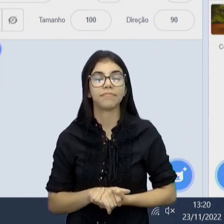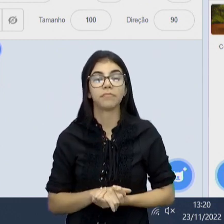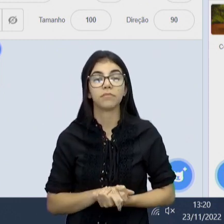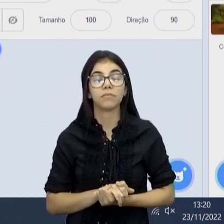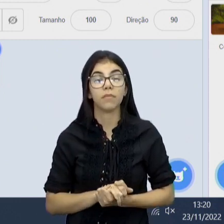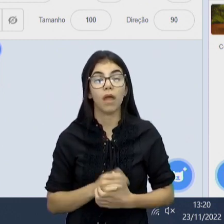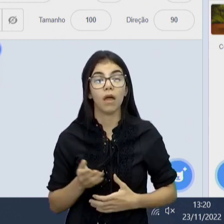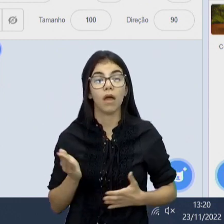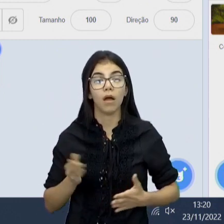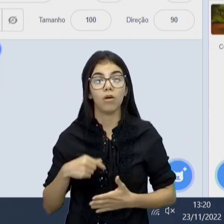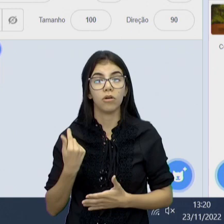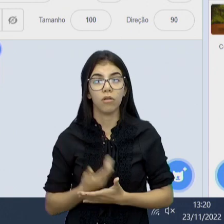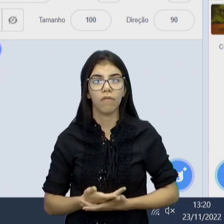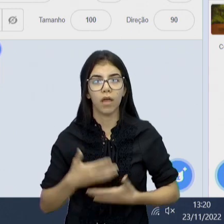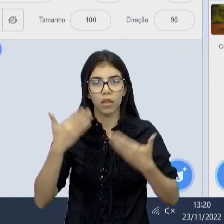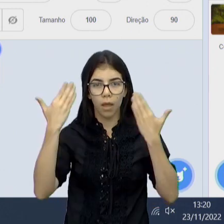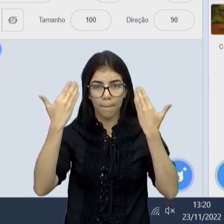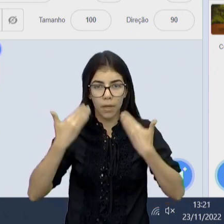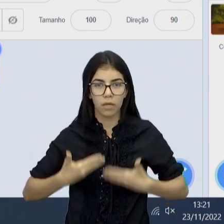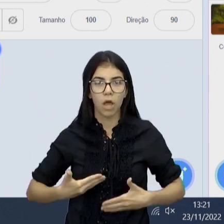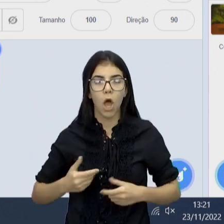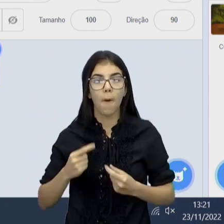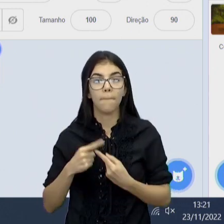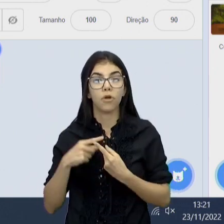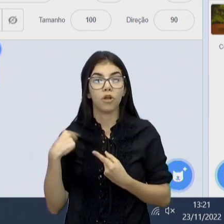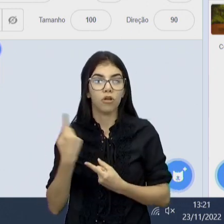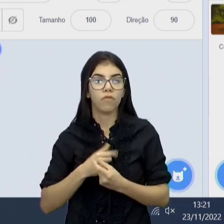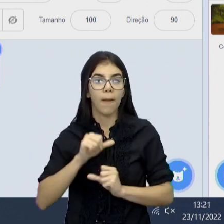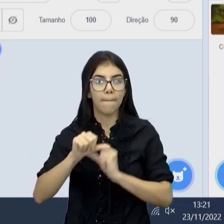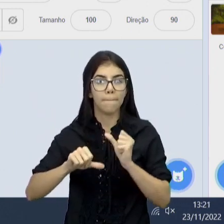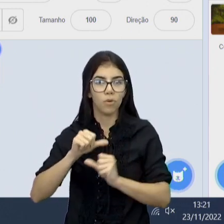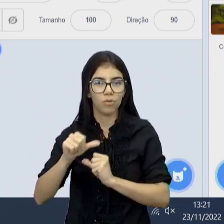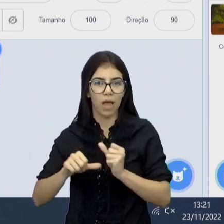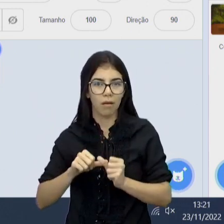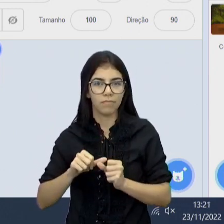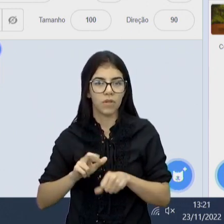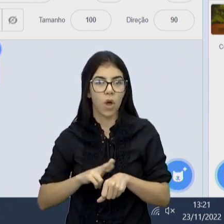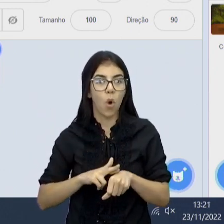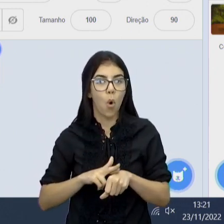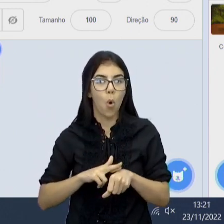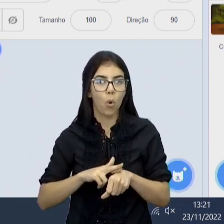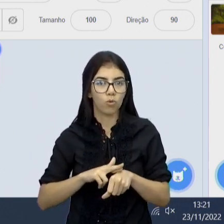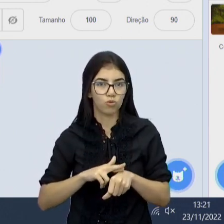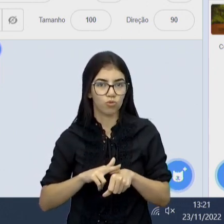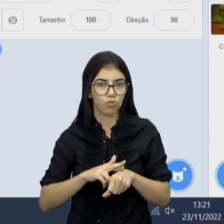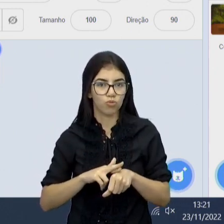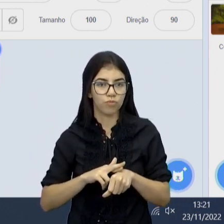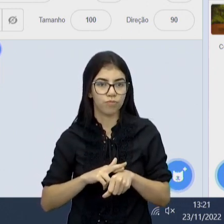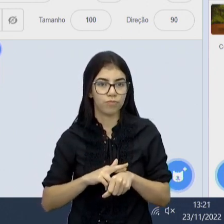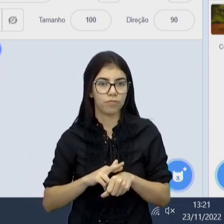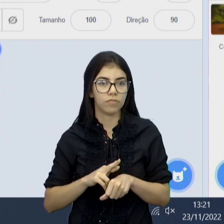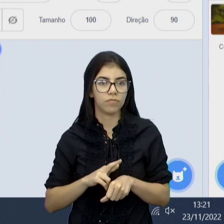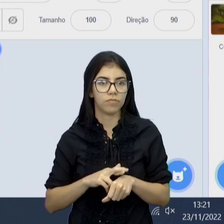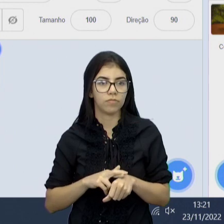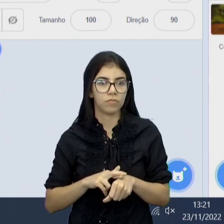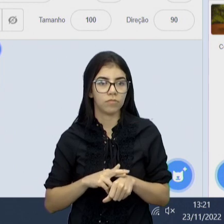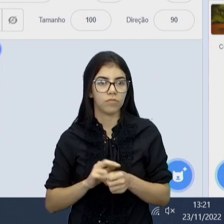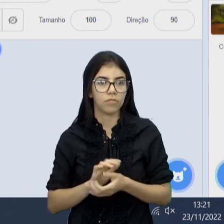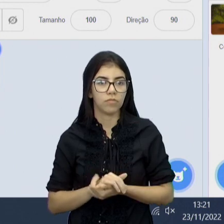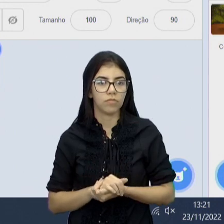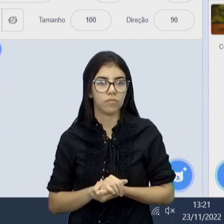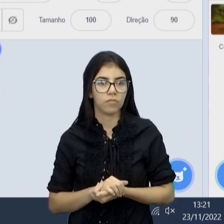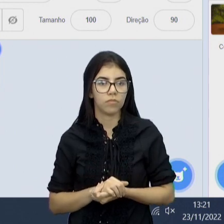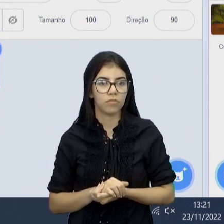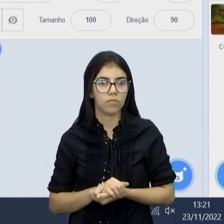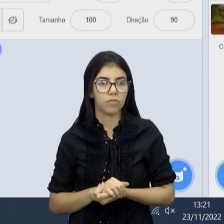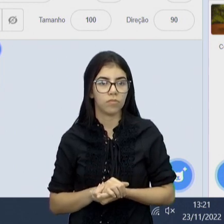Agora a gente vai na aparência, porque a gente vai mudar a aparência ao roxinho. Achou Ok, ele aí? achei. A gente vai mudar, não é o azulzinho, é o roxinho, a aparência, é